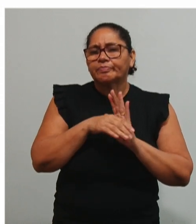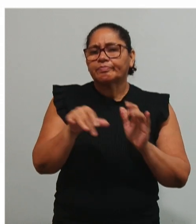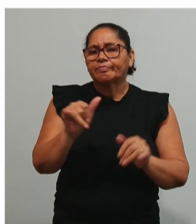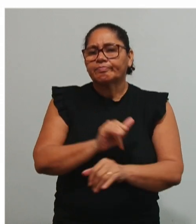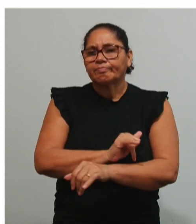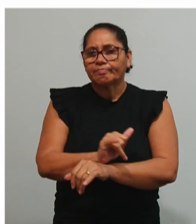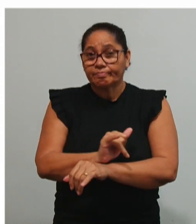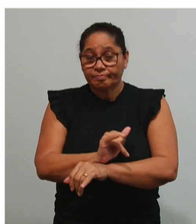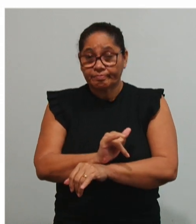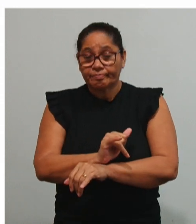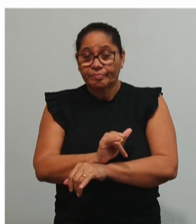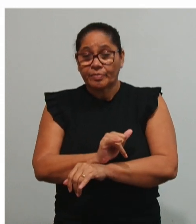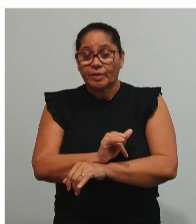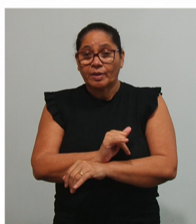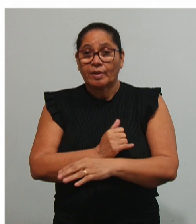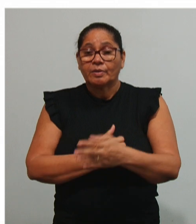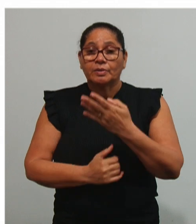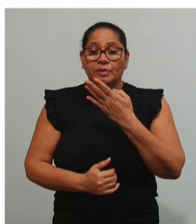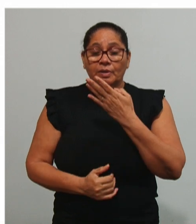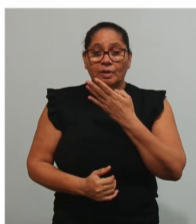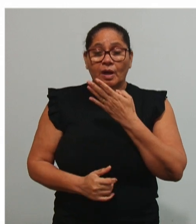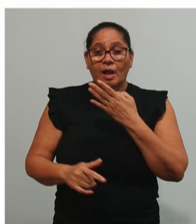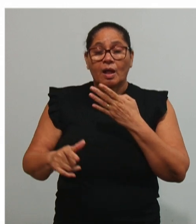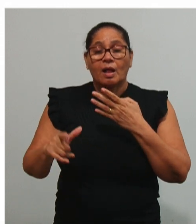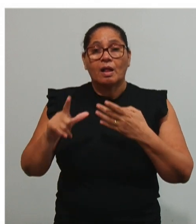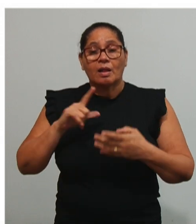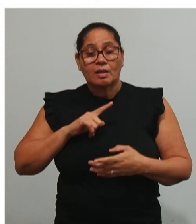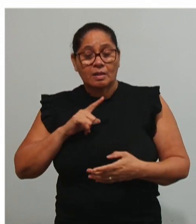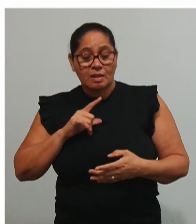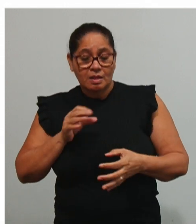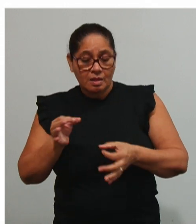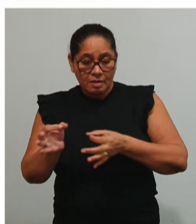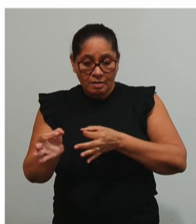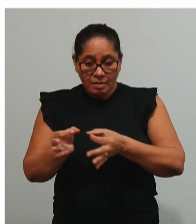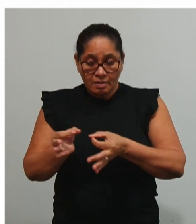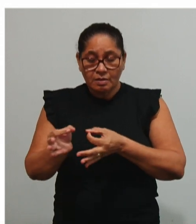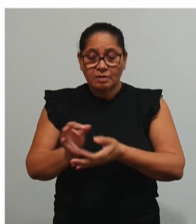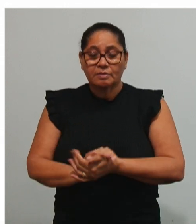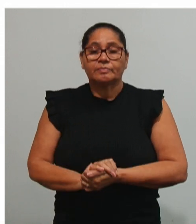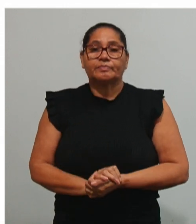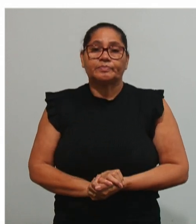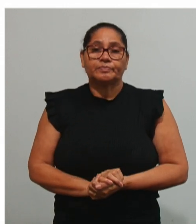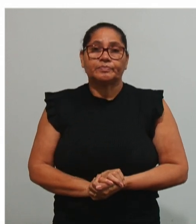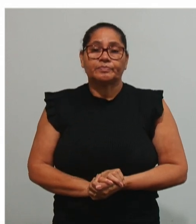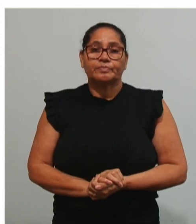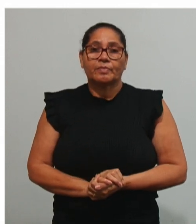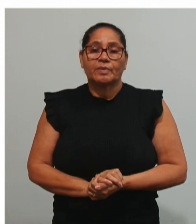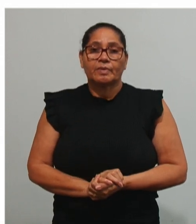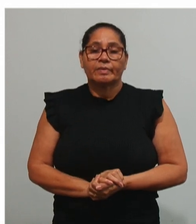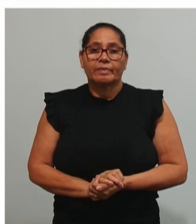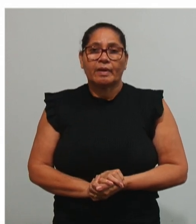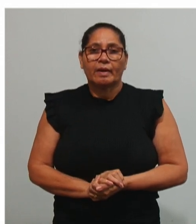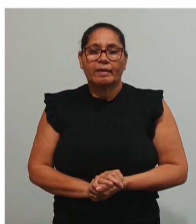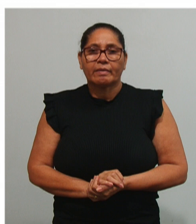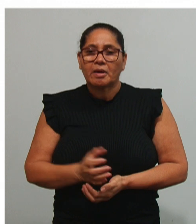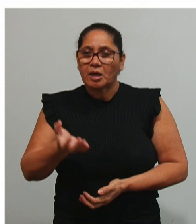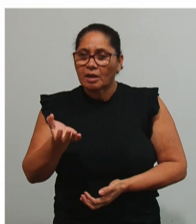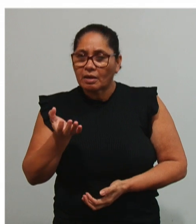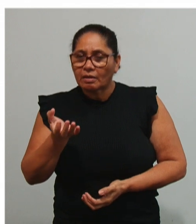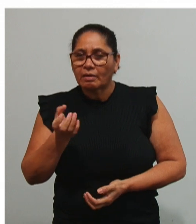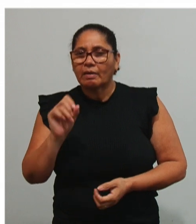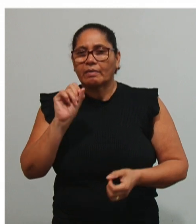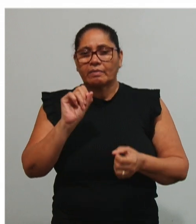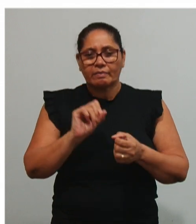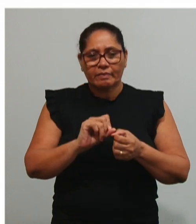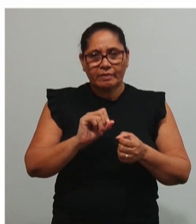estratégia. Então, aqui nós temos os planos, né? Estratégias pretendidas, nós temos o